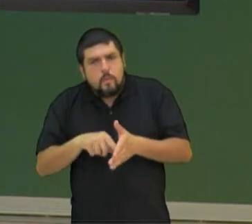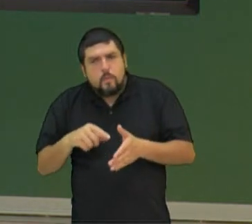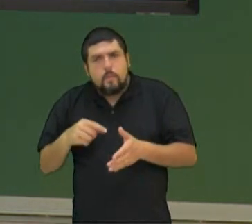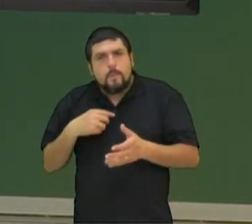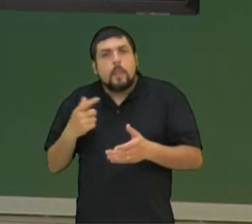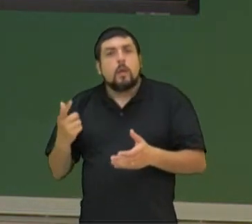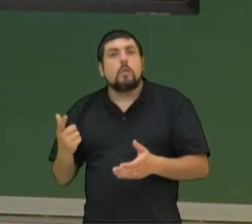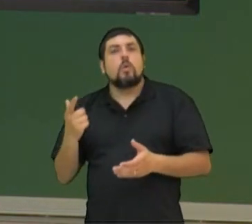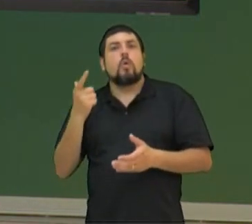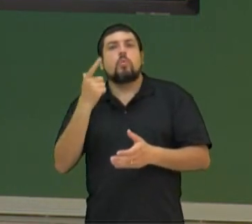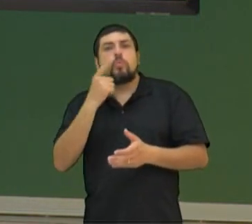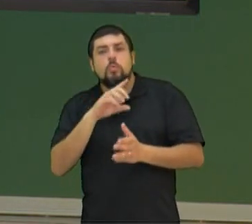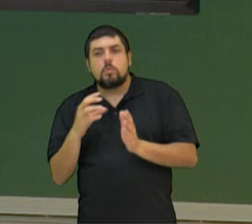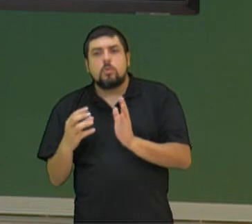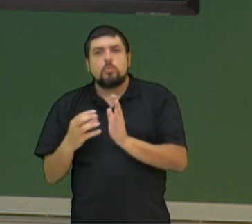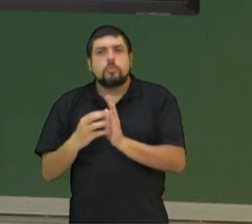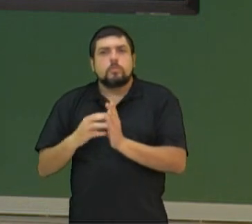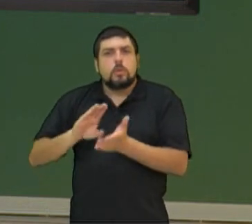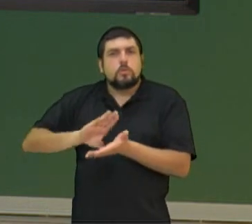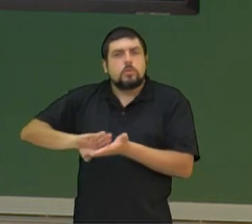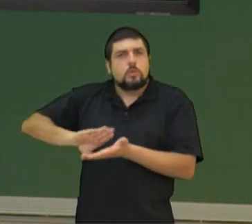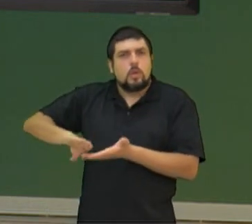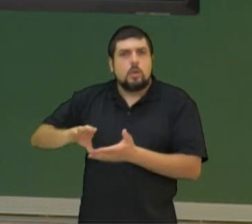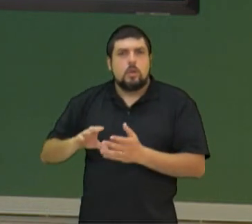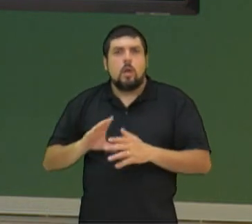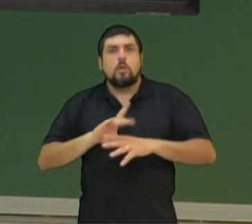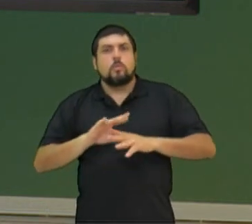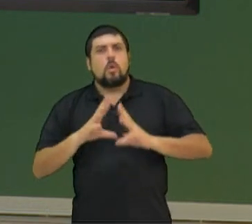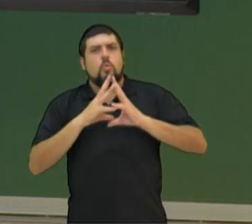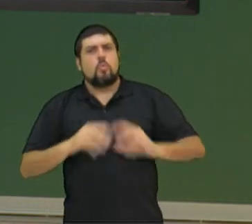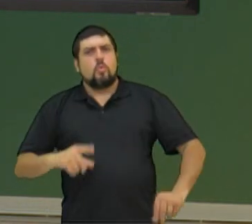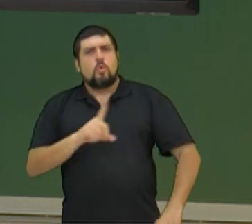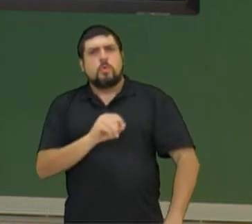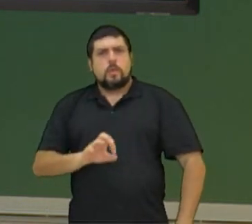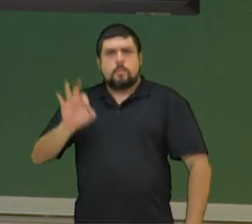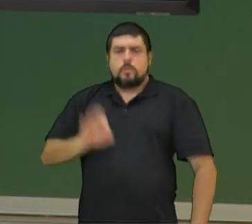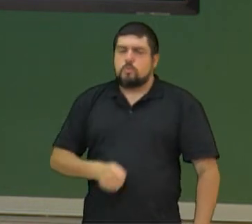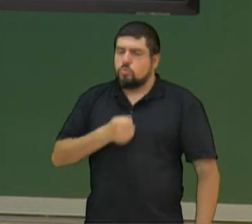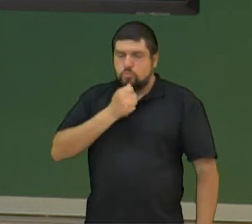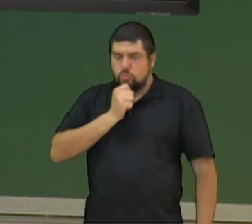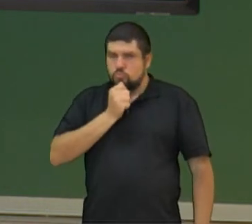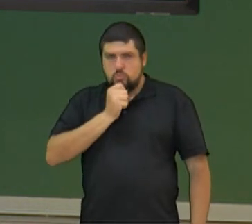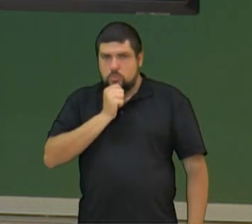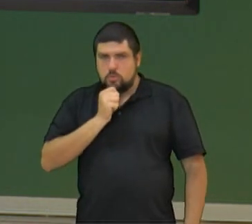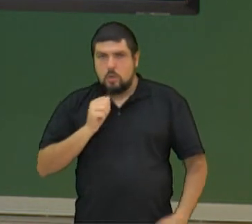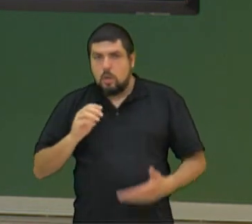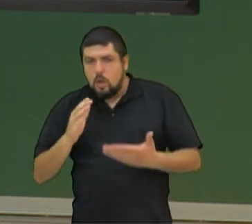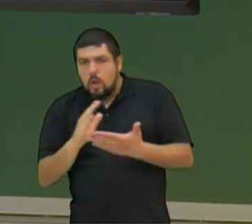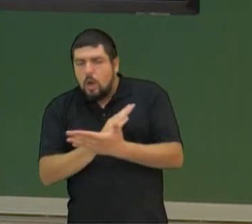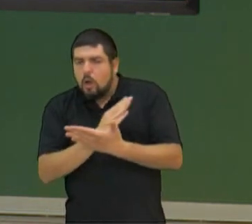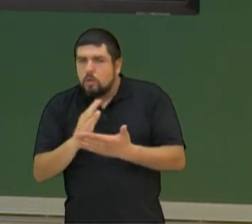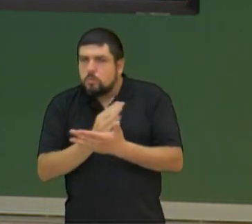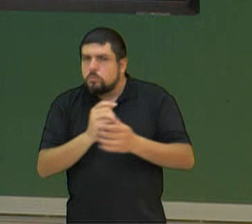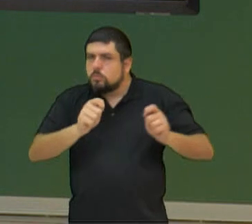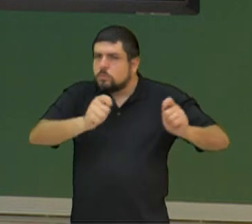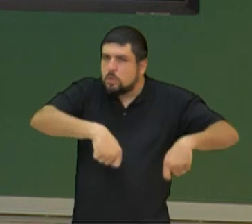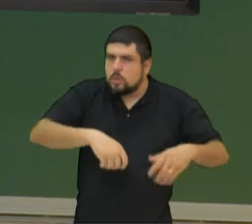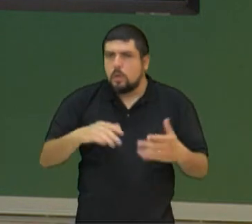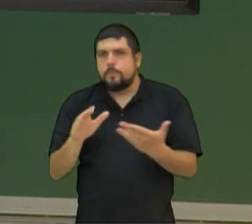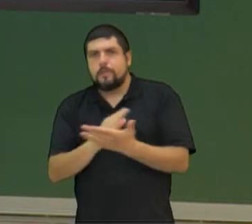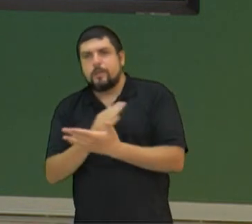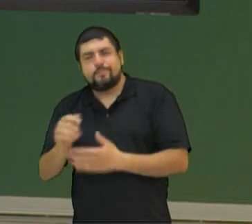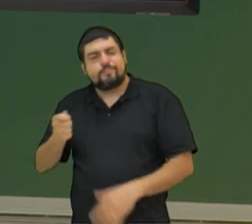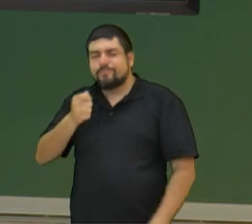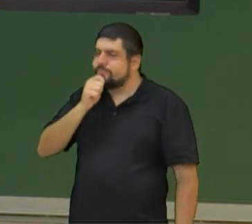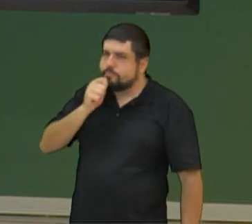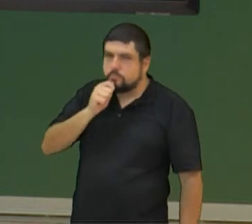né, ainda não é a cura definitiva para todos, porque para algumas pessoas funciona, para outras ainda não. Então os